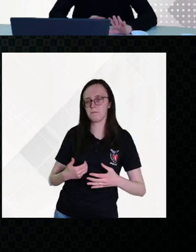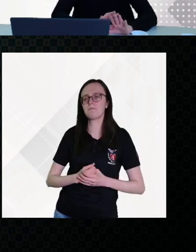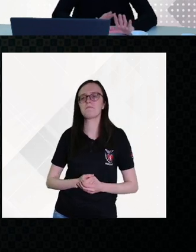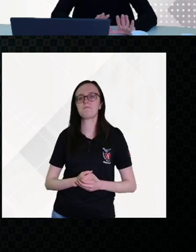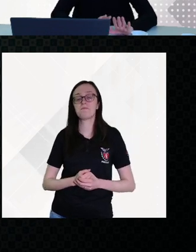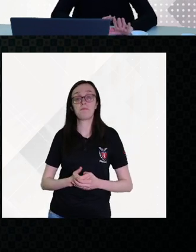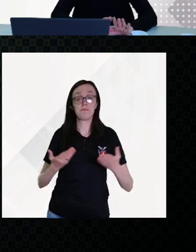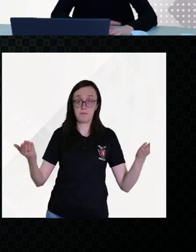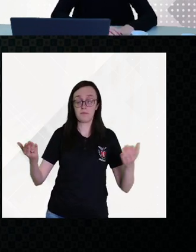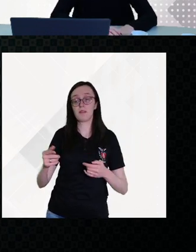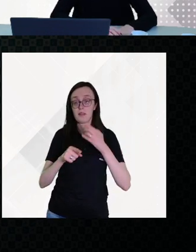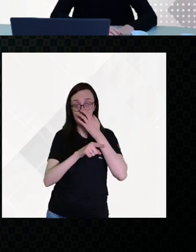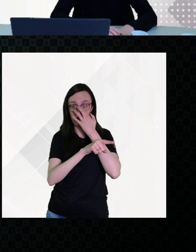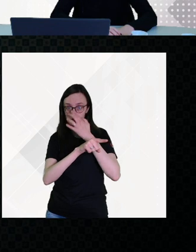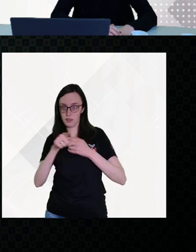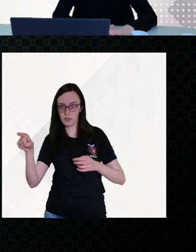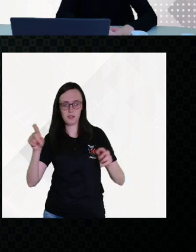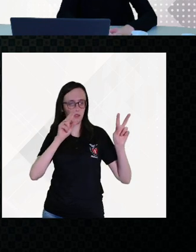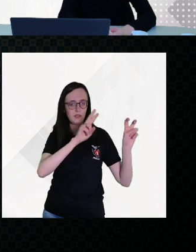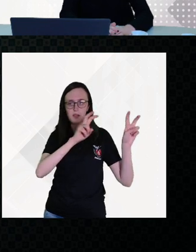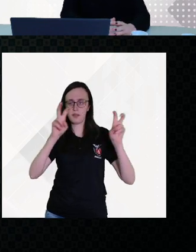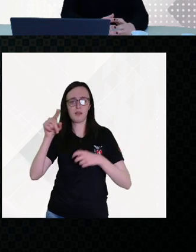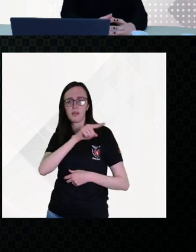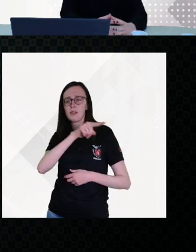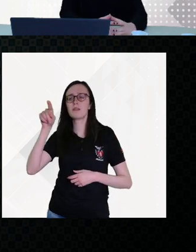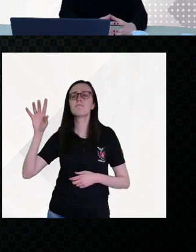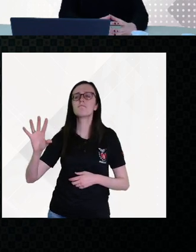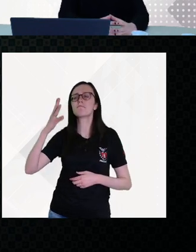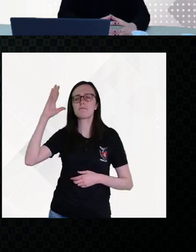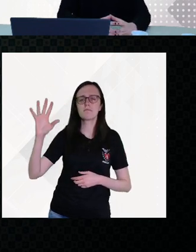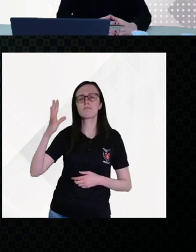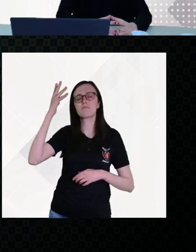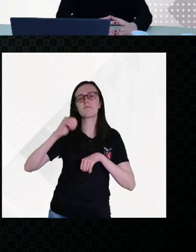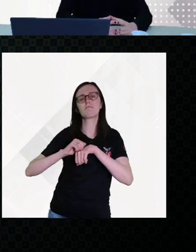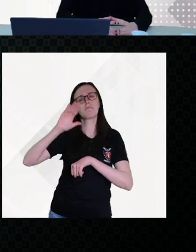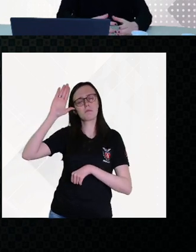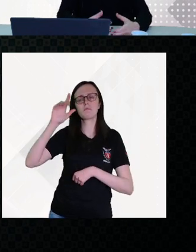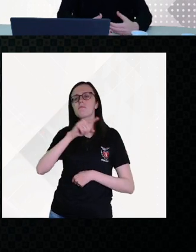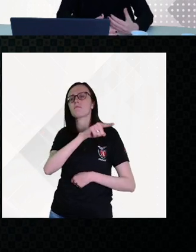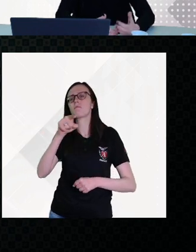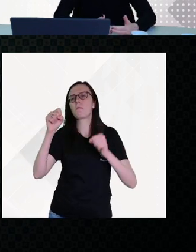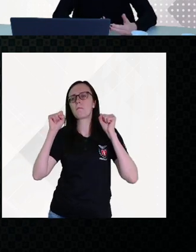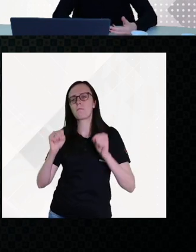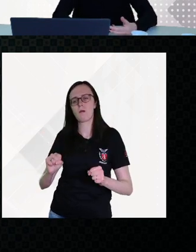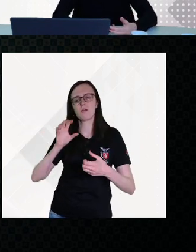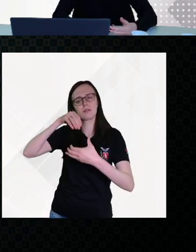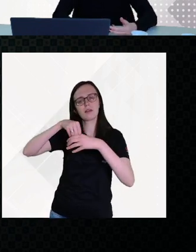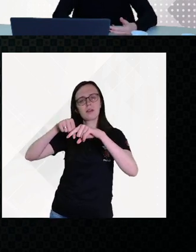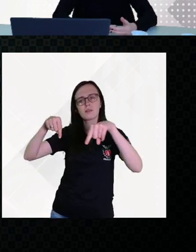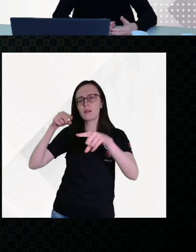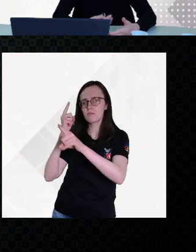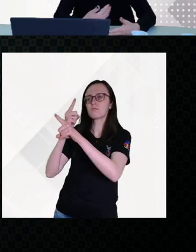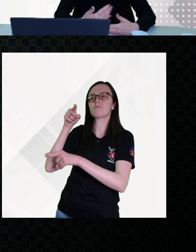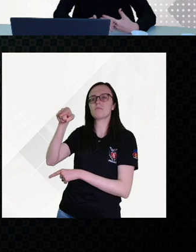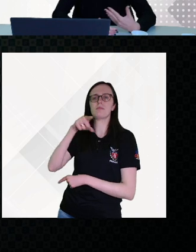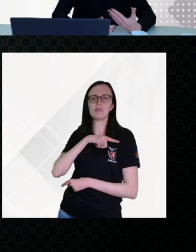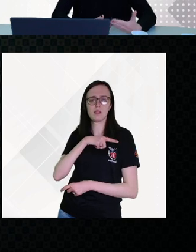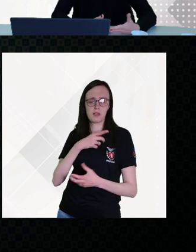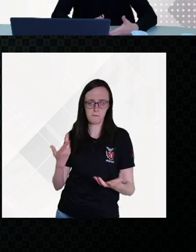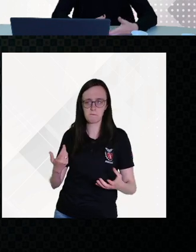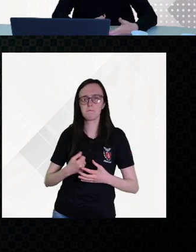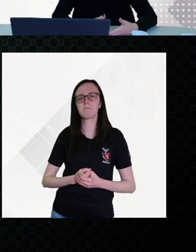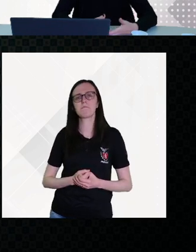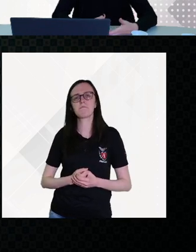Então, esses são os maiores índices que vocês podem ter em sala de aula, né? Que você